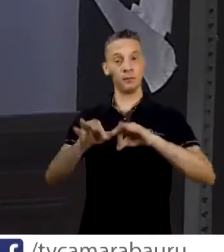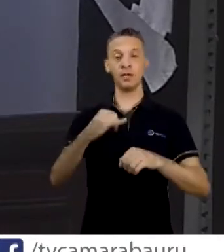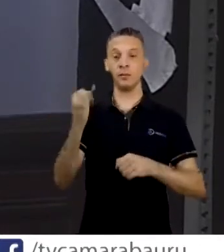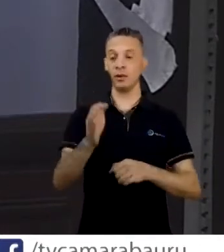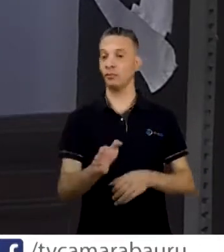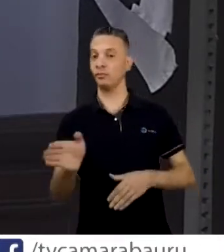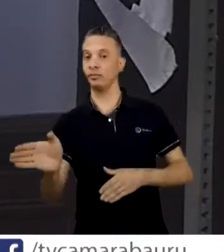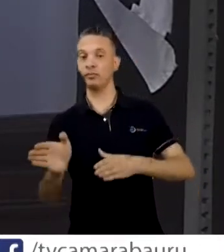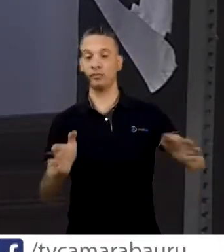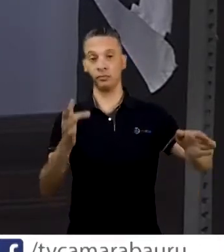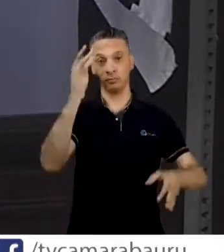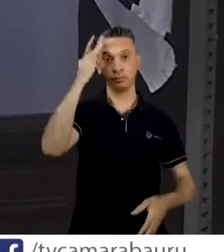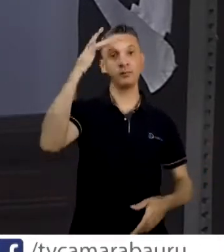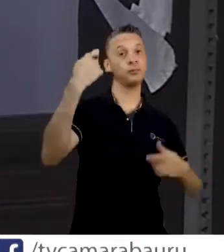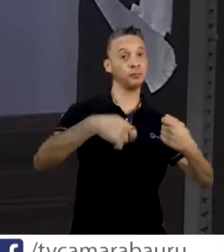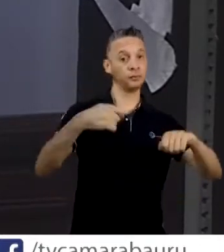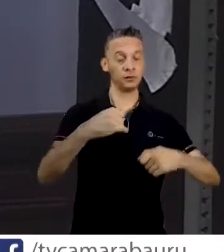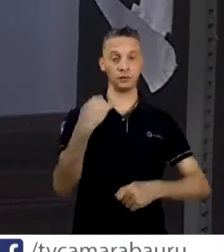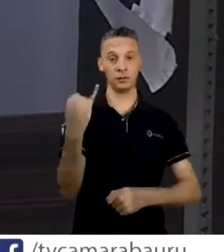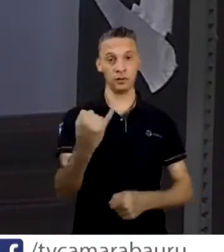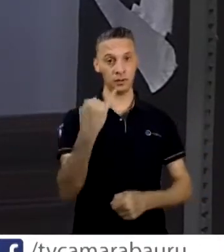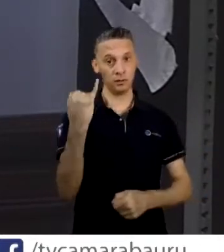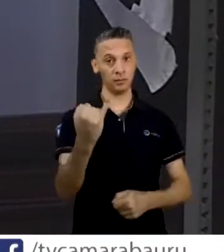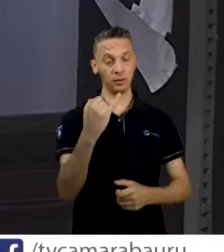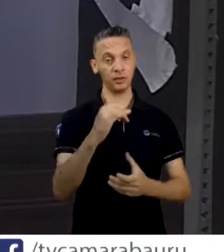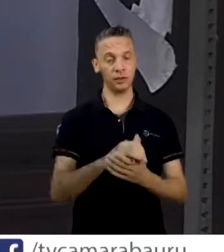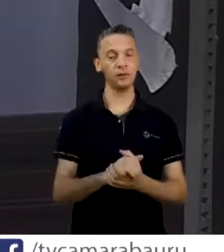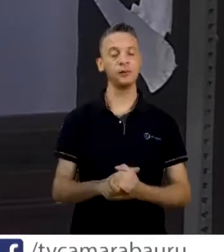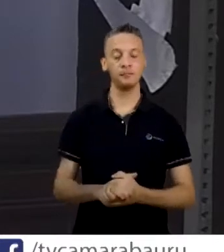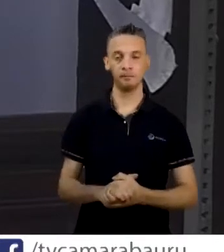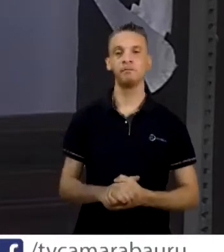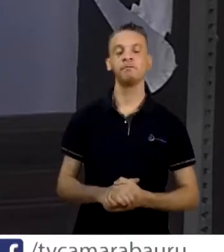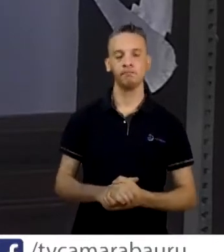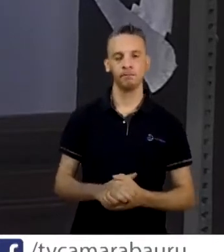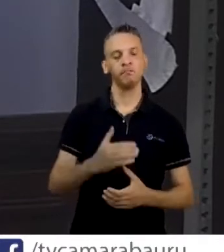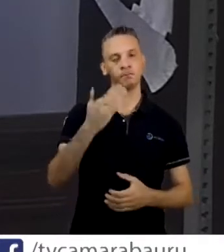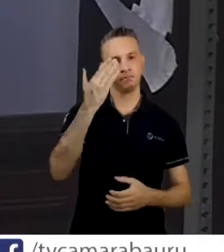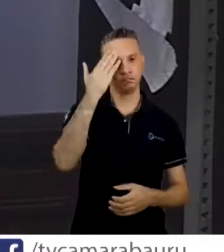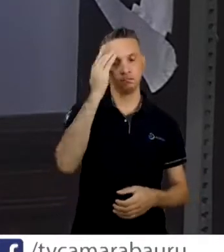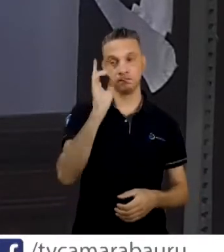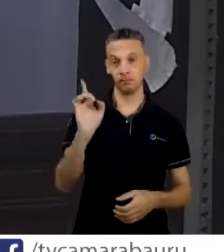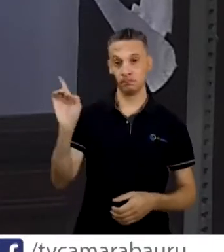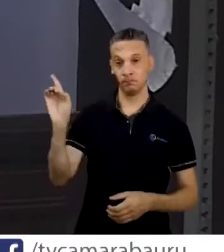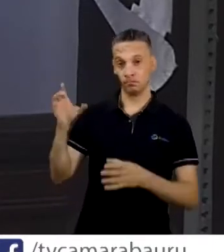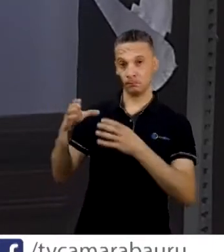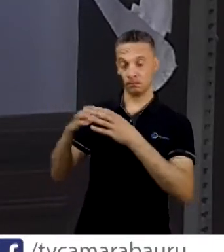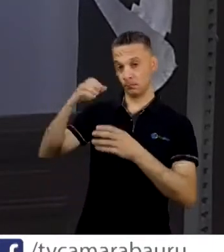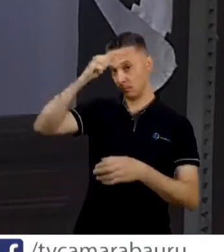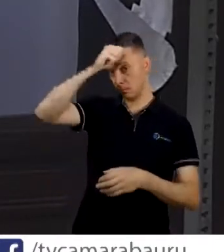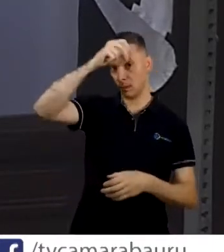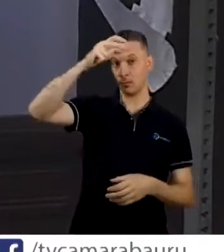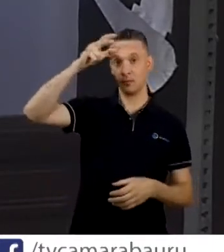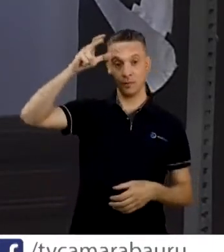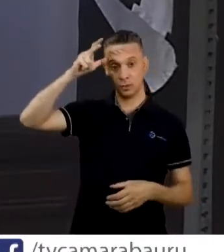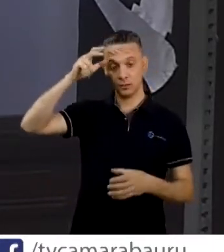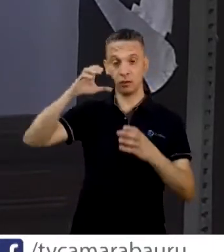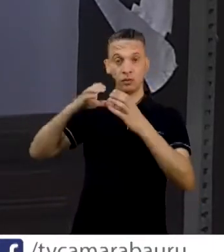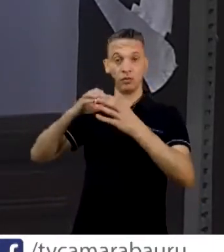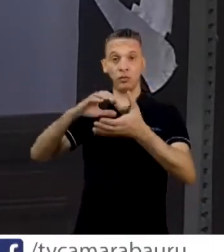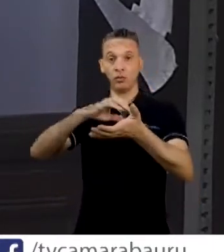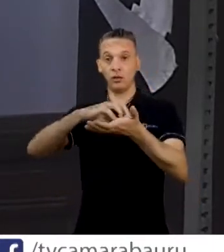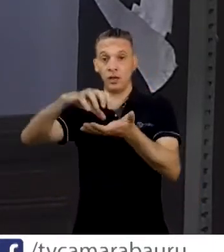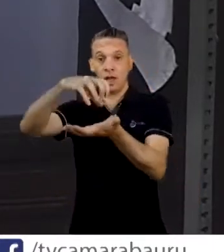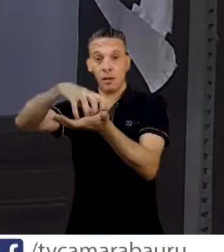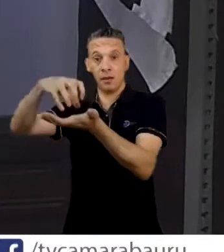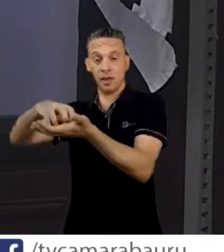mas eu creio que a própria prefeitura através realmente dos seus departamentos, principalmente de